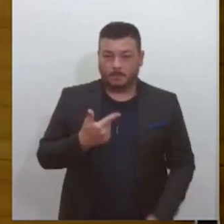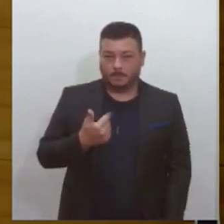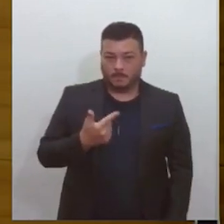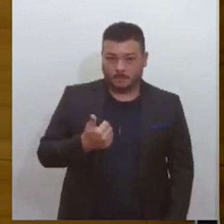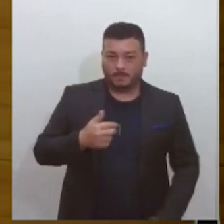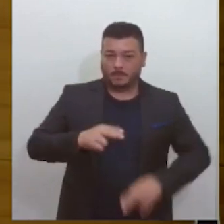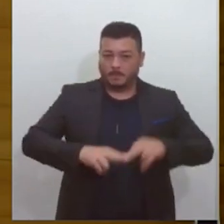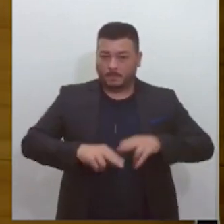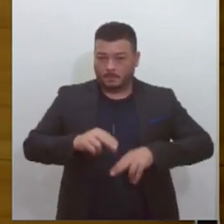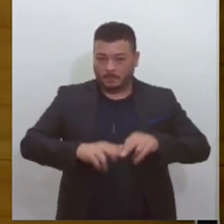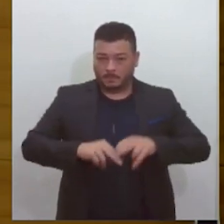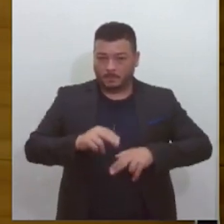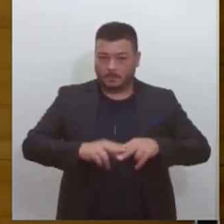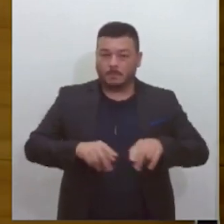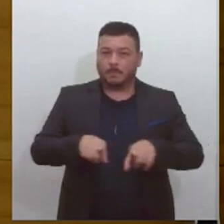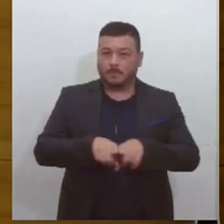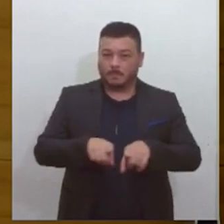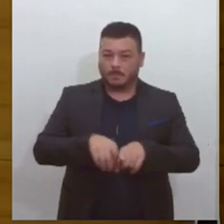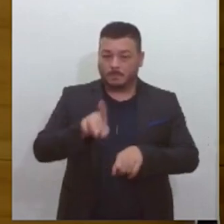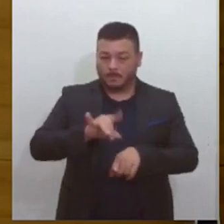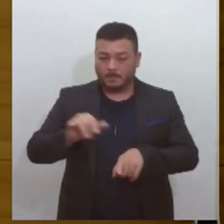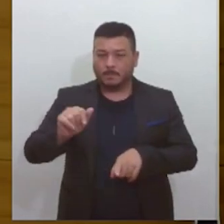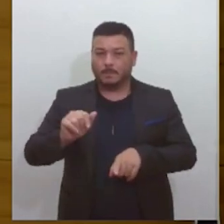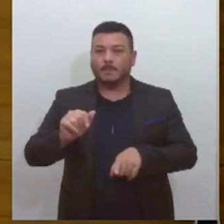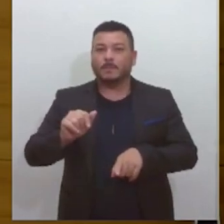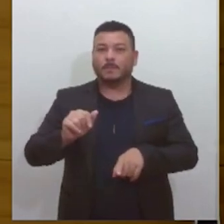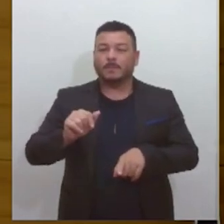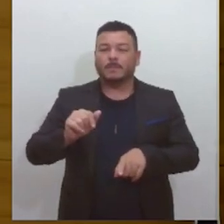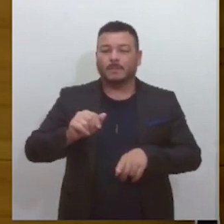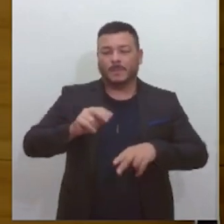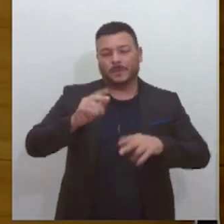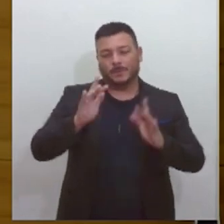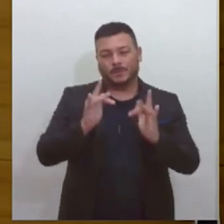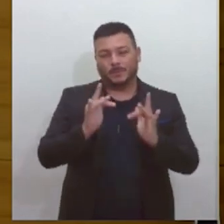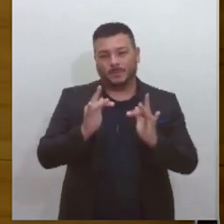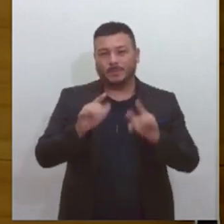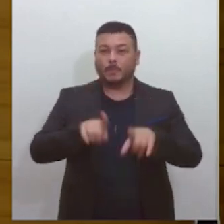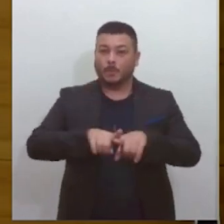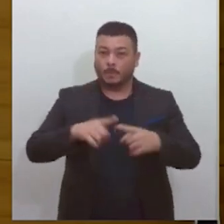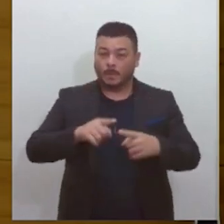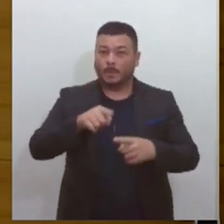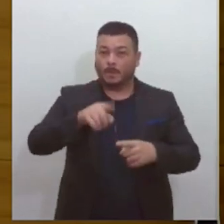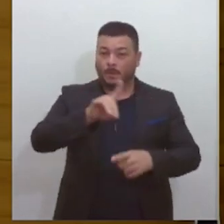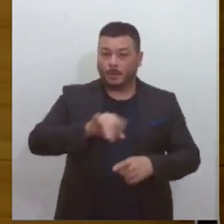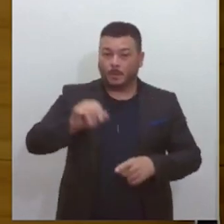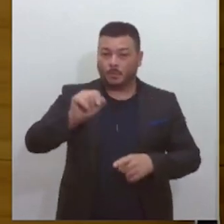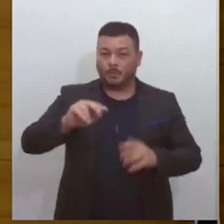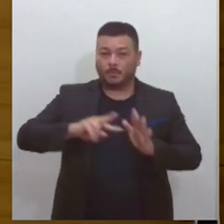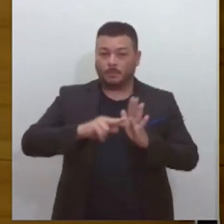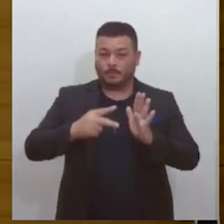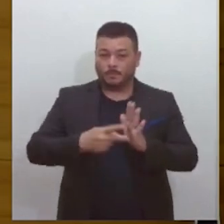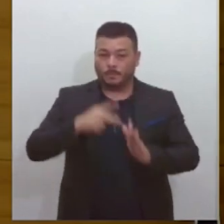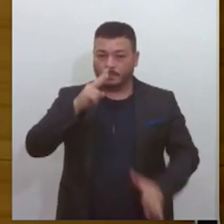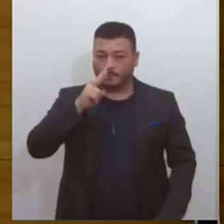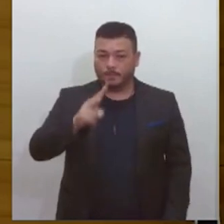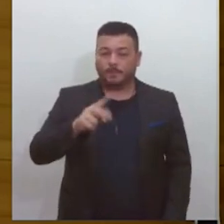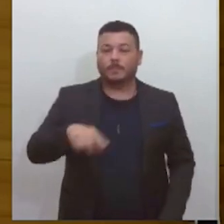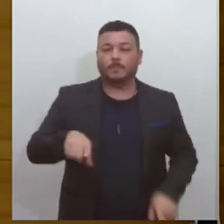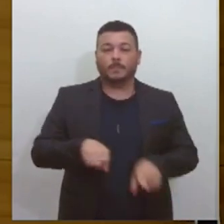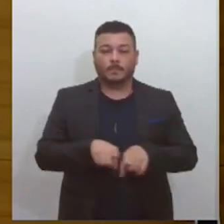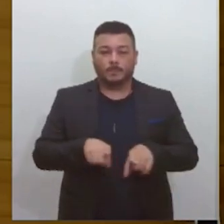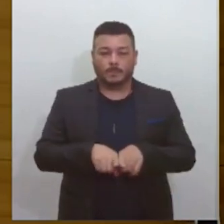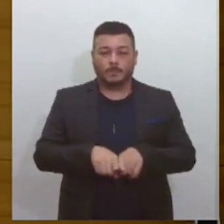dos Namorados, mas para nós, cardiologistas, é uma data muito significativa, principalmente para nós que lidamos com